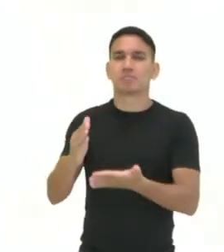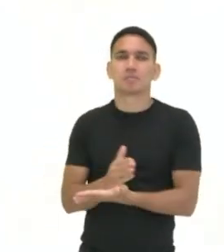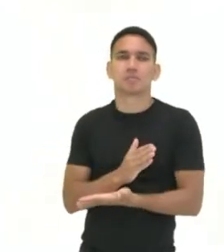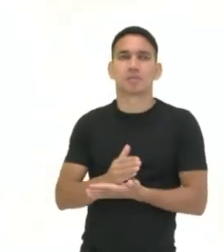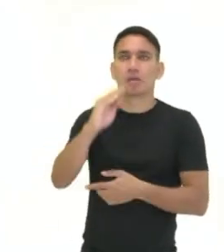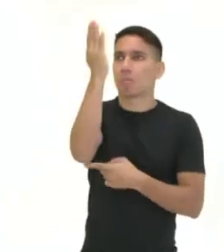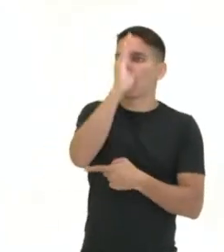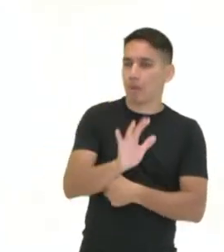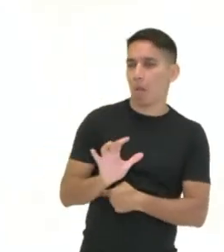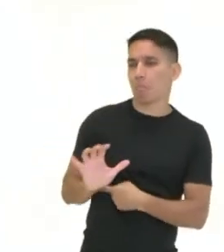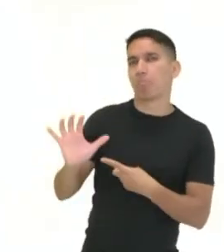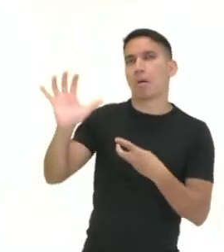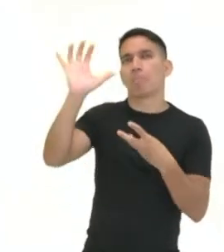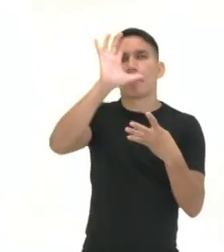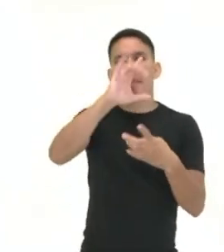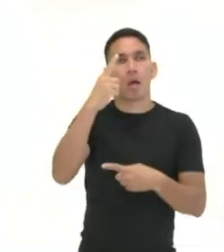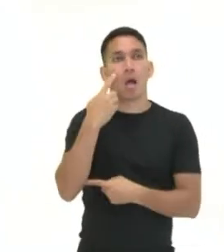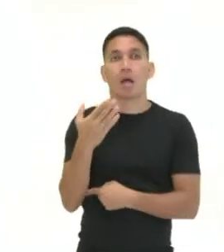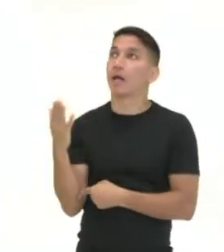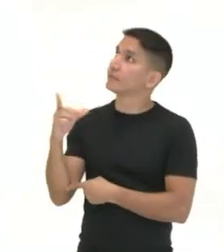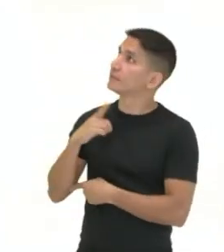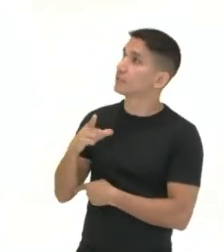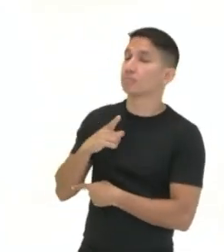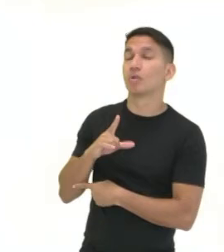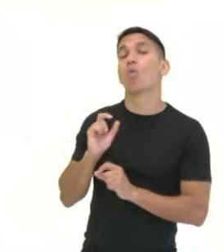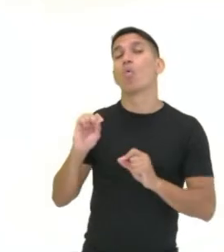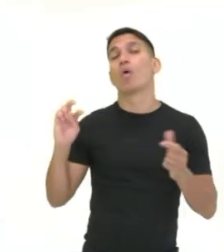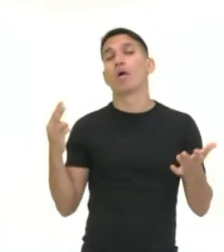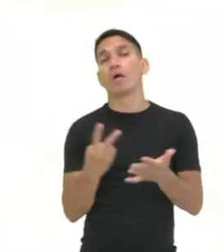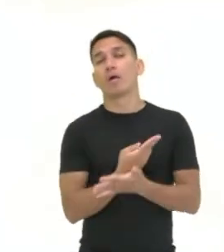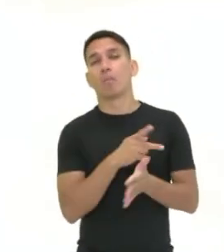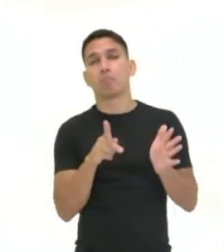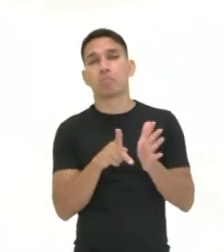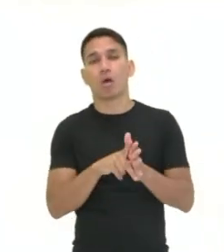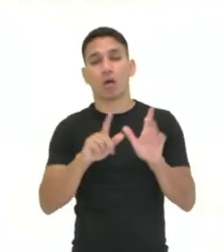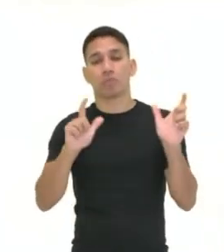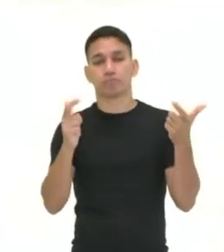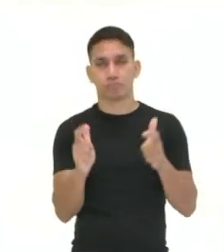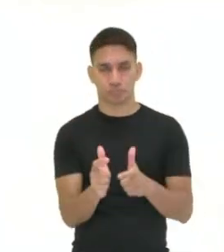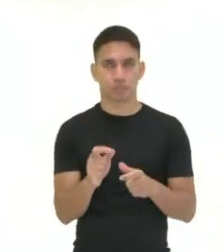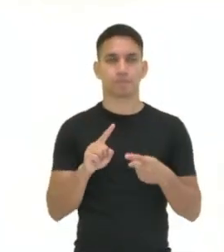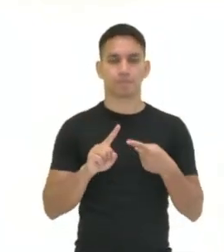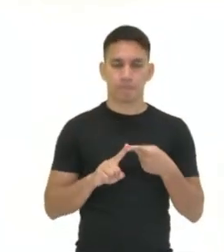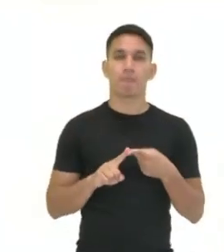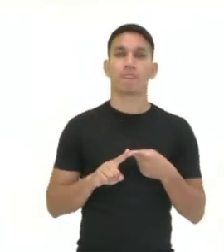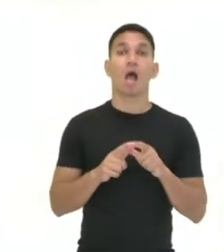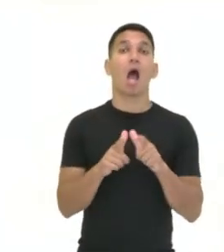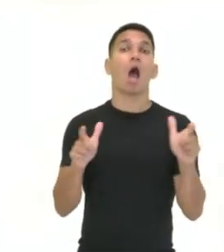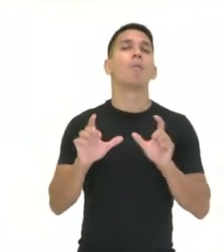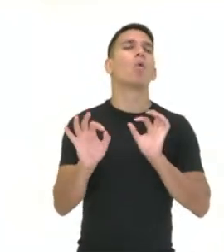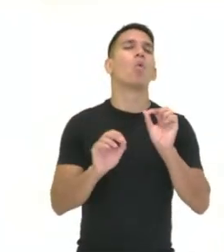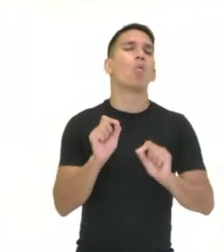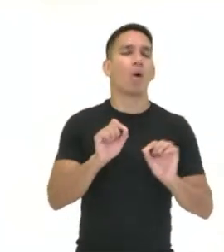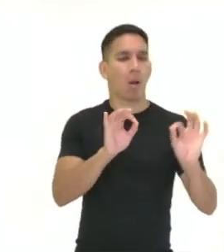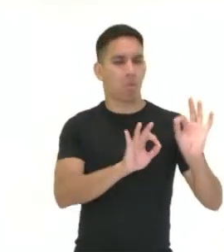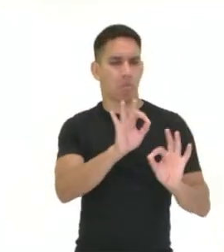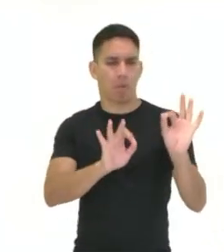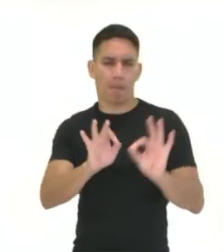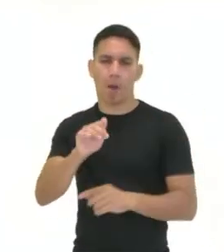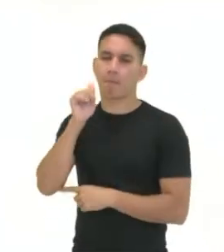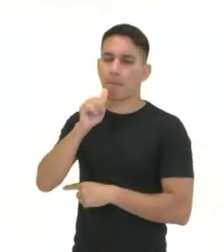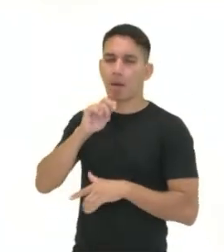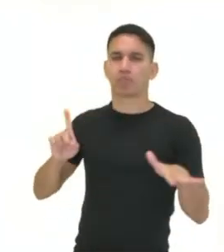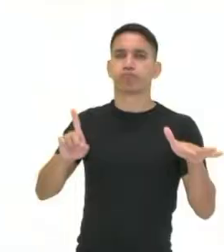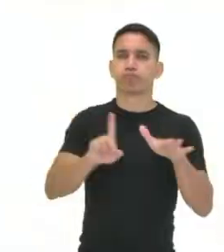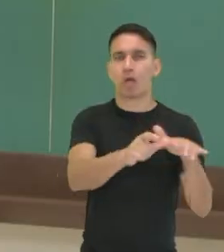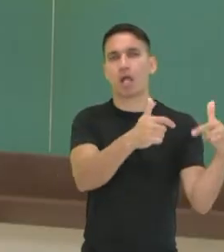território nacional, aqui ó, fatores para diminuição da taxa de fecundidade. O aumento da urbanização, da inserção da mulher no mercado